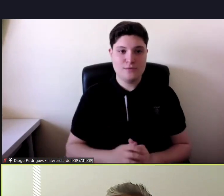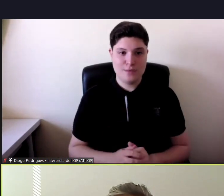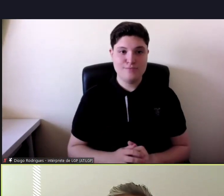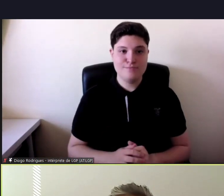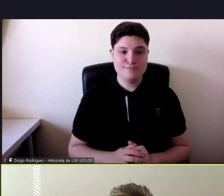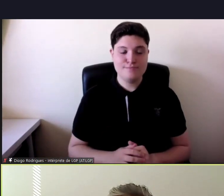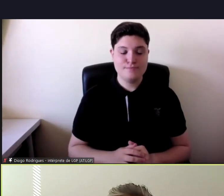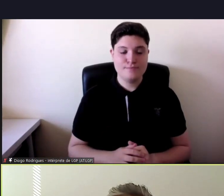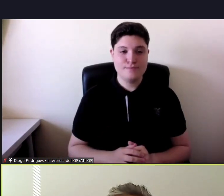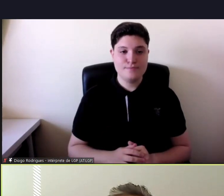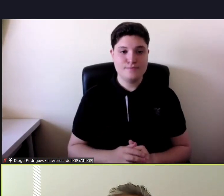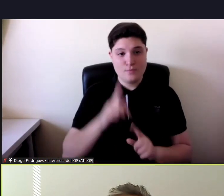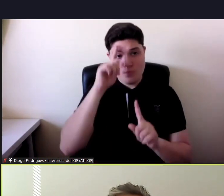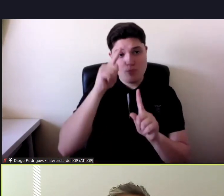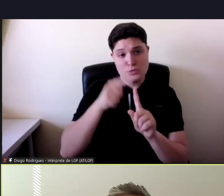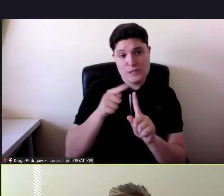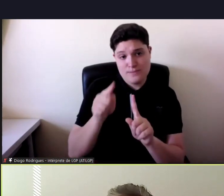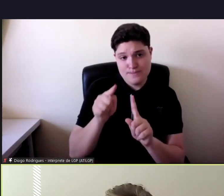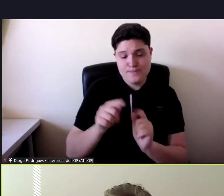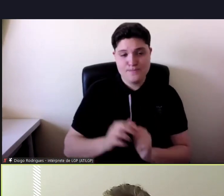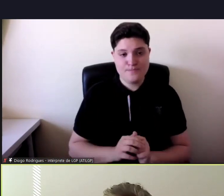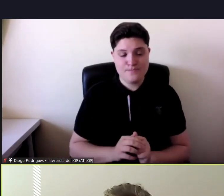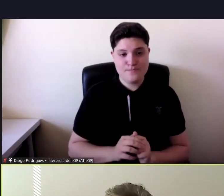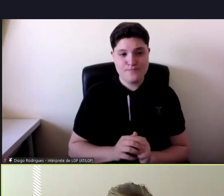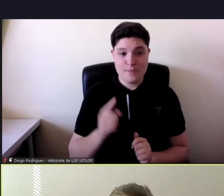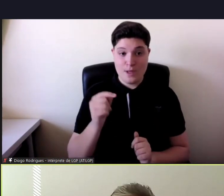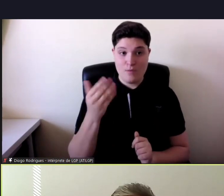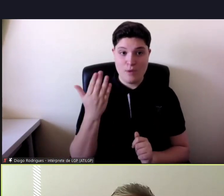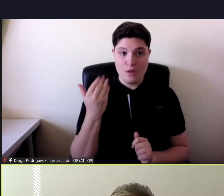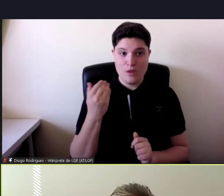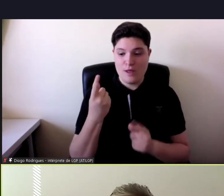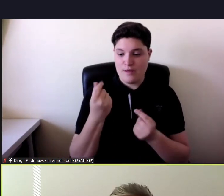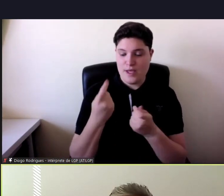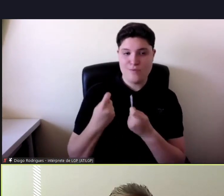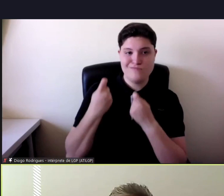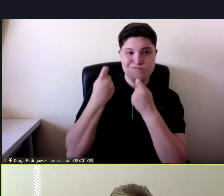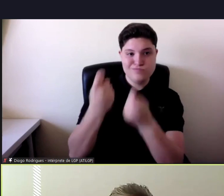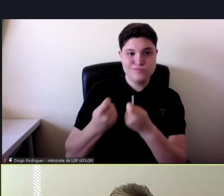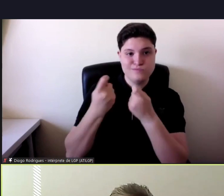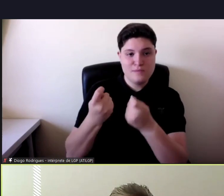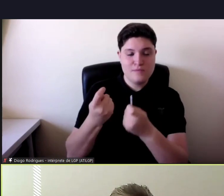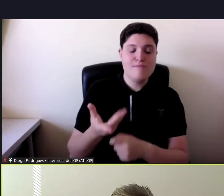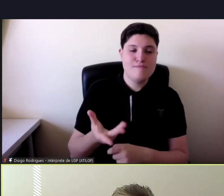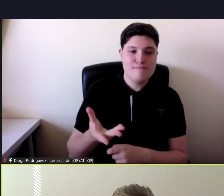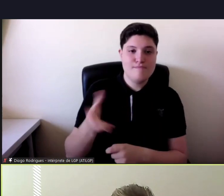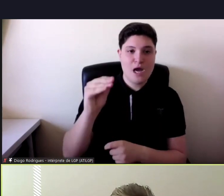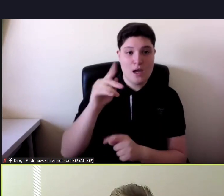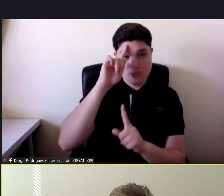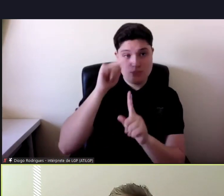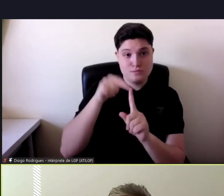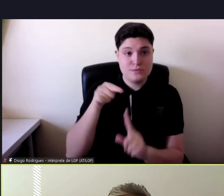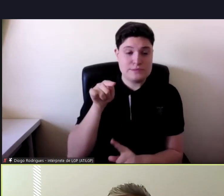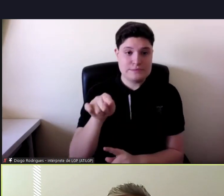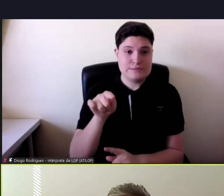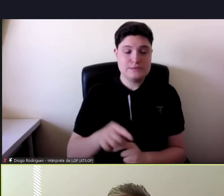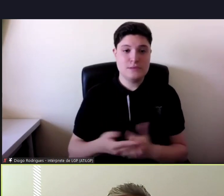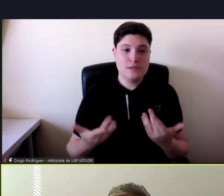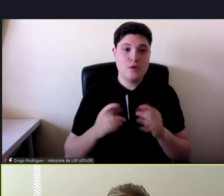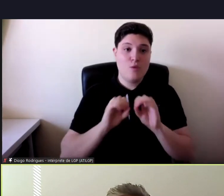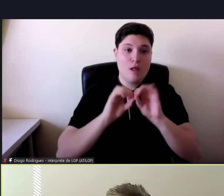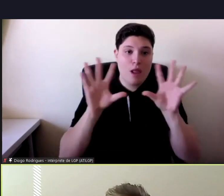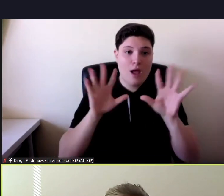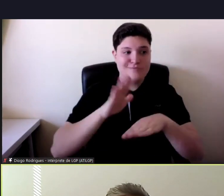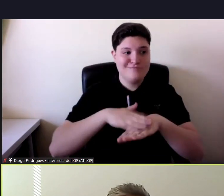2050. Recentemente houve um reforço do investimento para este objetivo, isto obviamente por causa